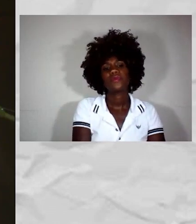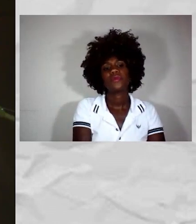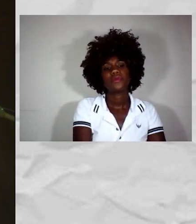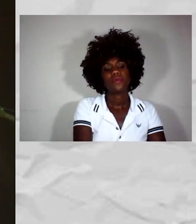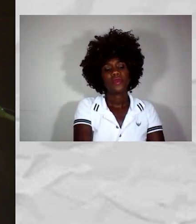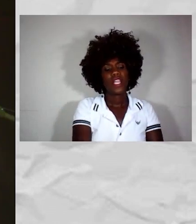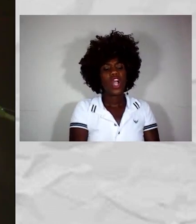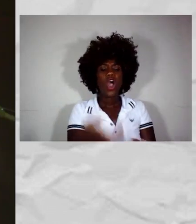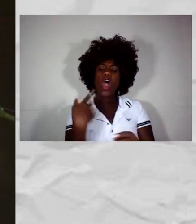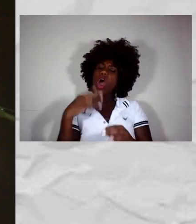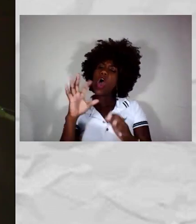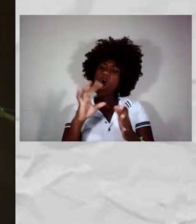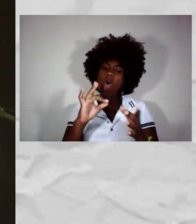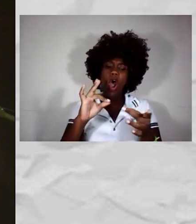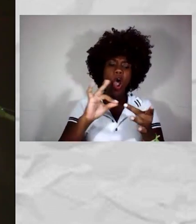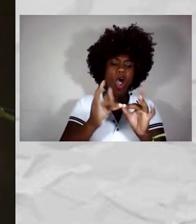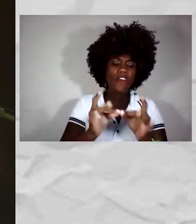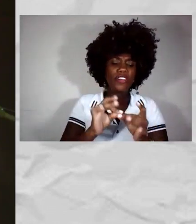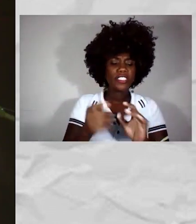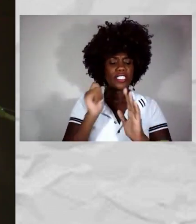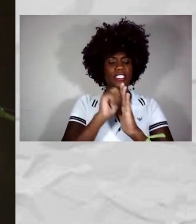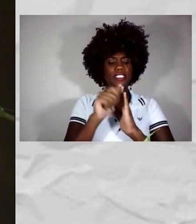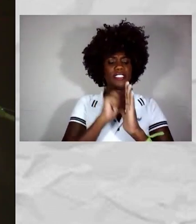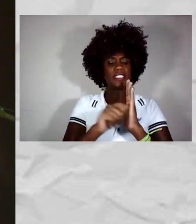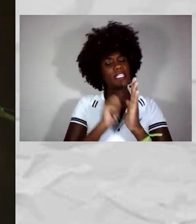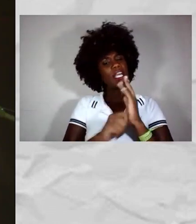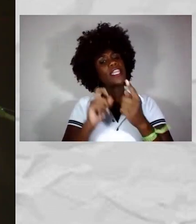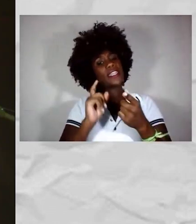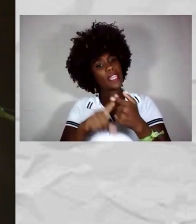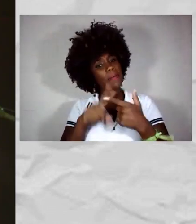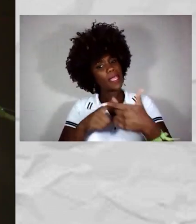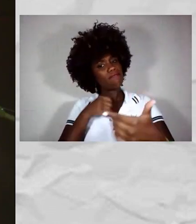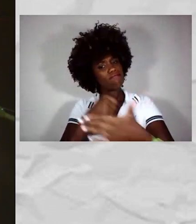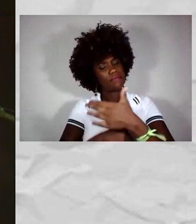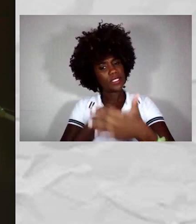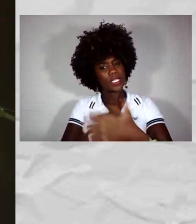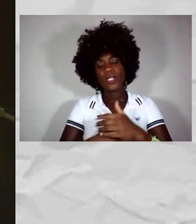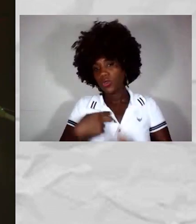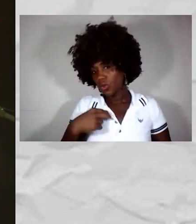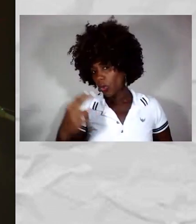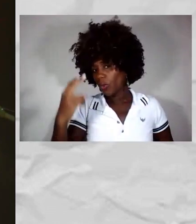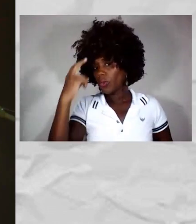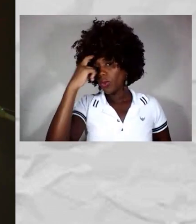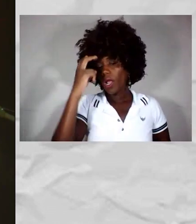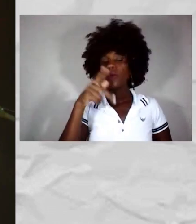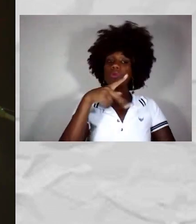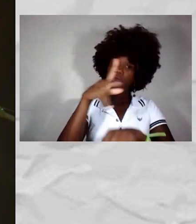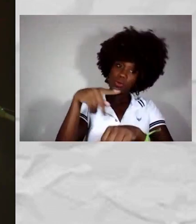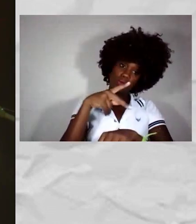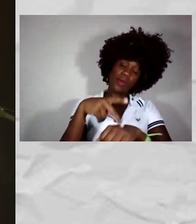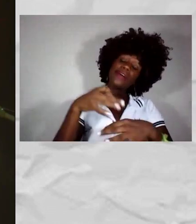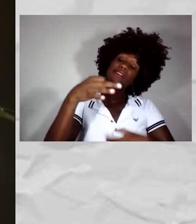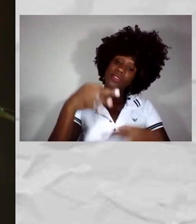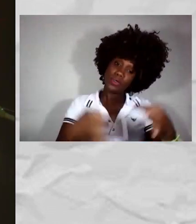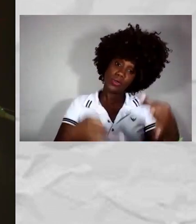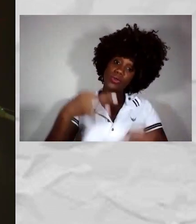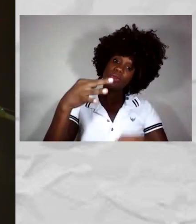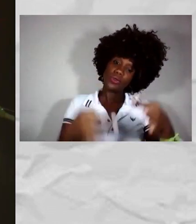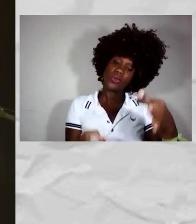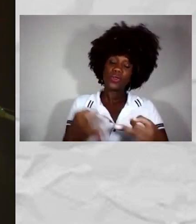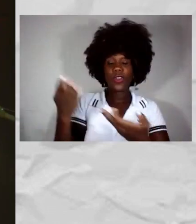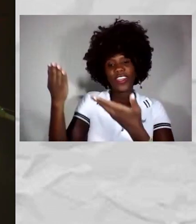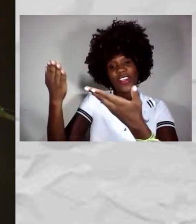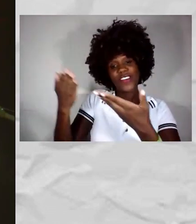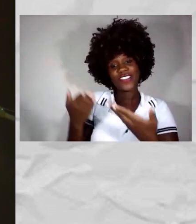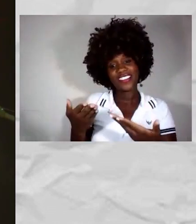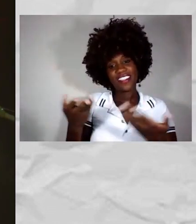de oficinas de escritas, e também é um militante cultural de um país mais justo. Eu queria chamar